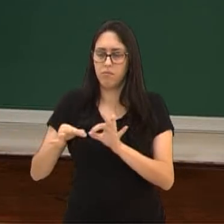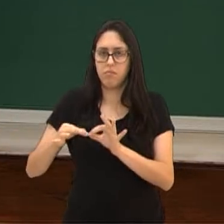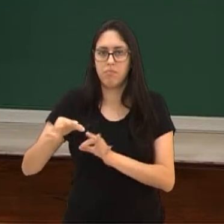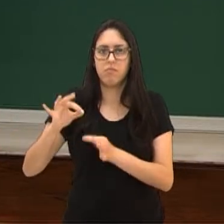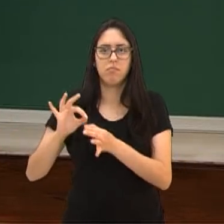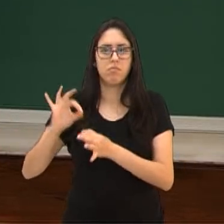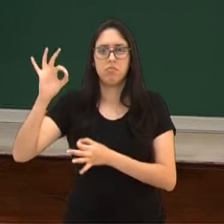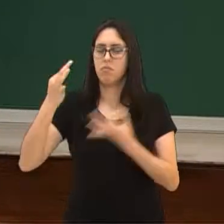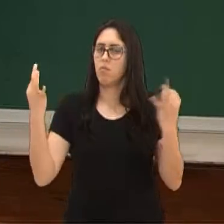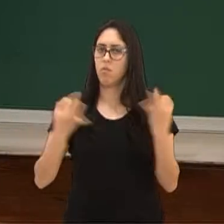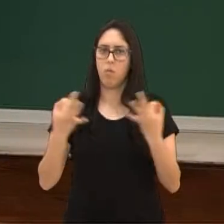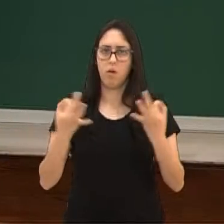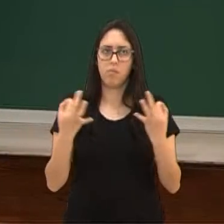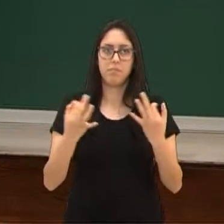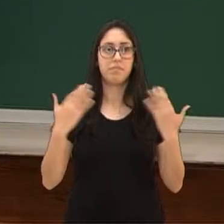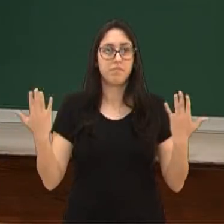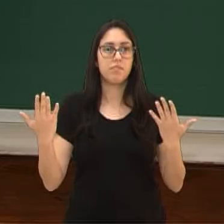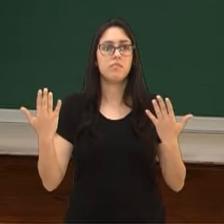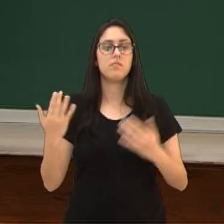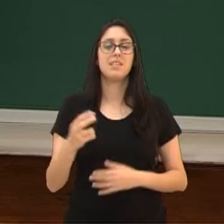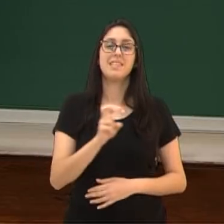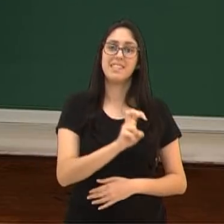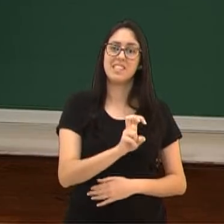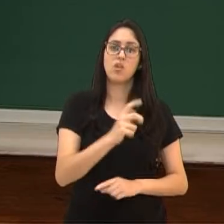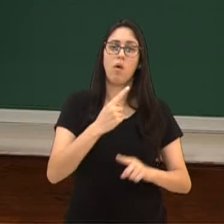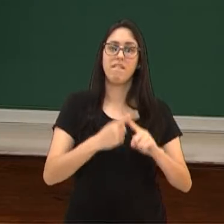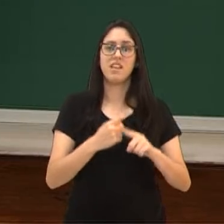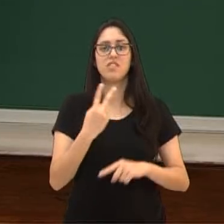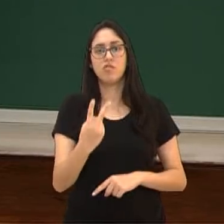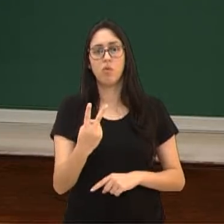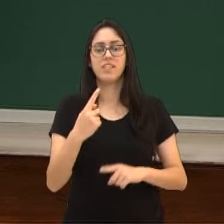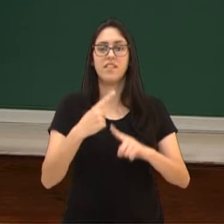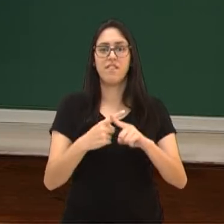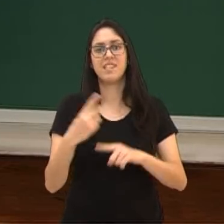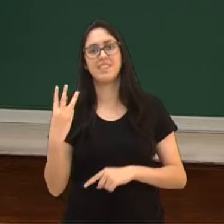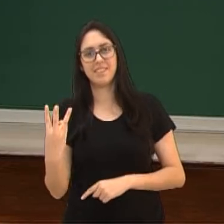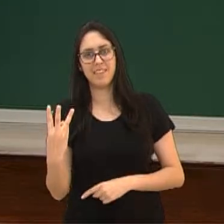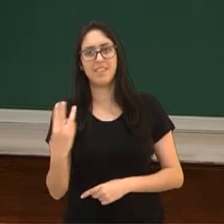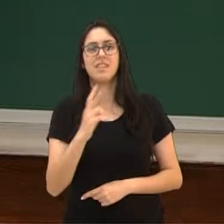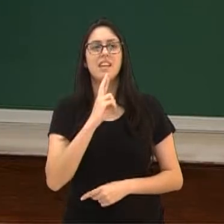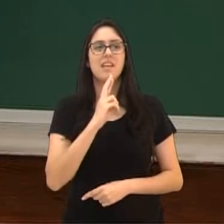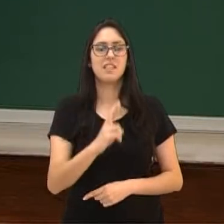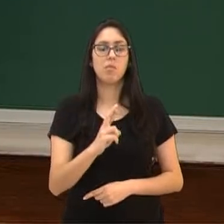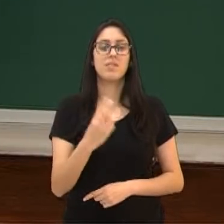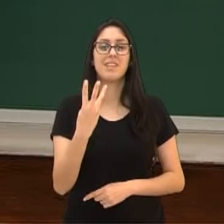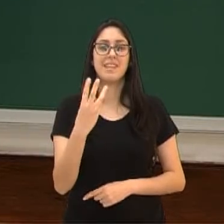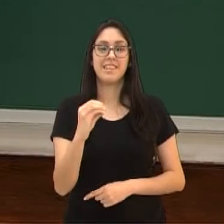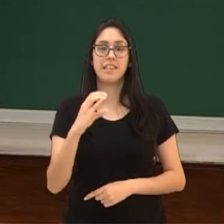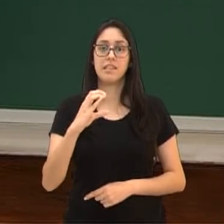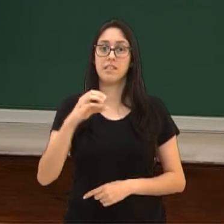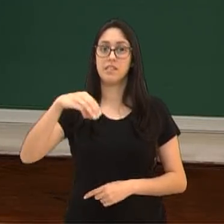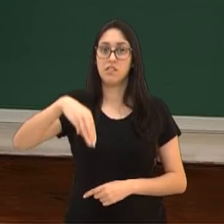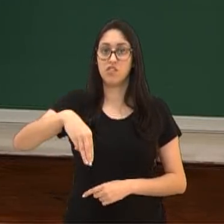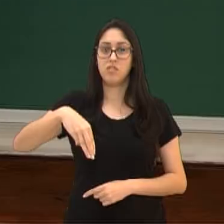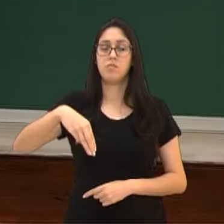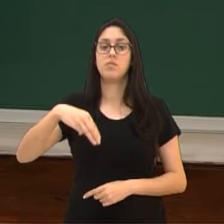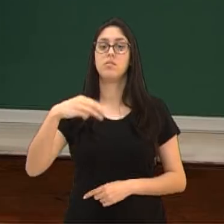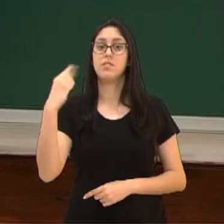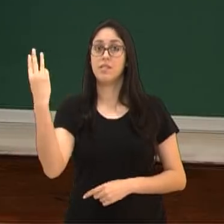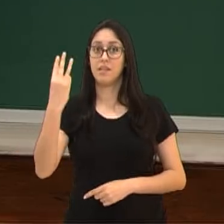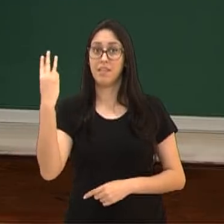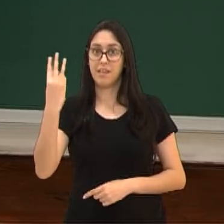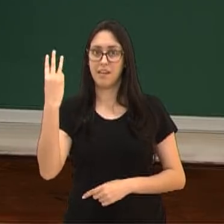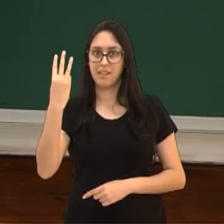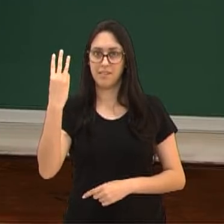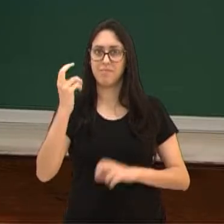Então, a gente multiplica, ó, 5 vezes 2 vezes 3, 30 centímetros cúbicos. Eu multipliquei